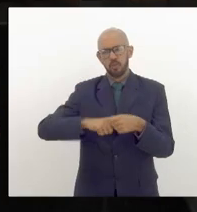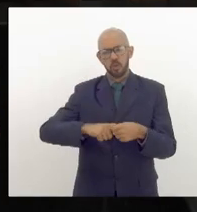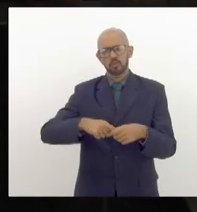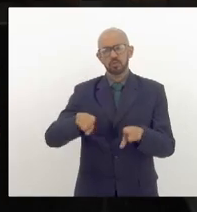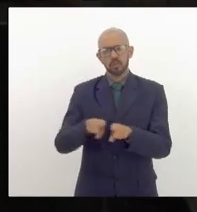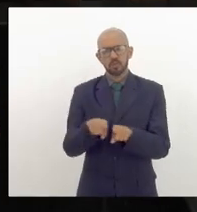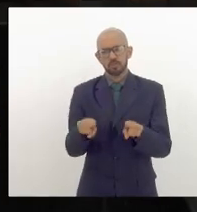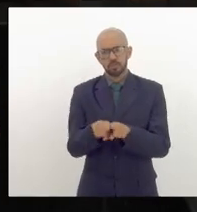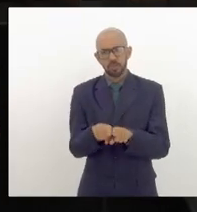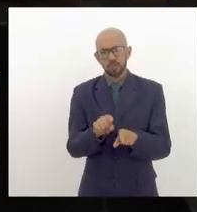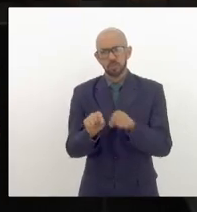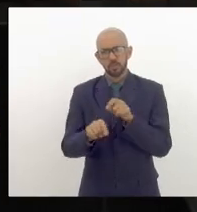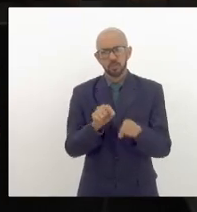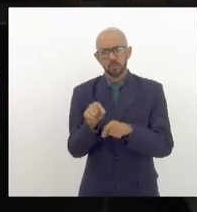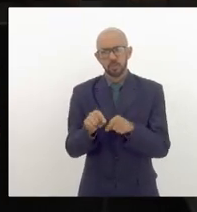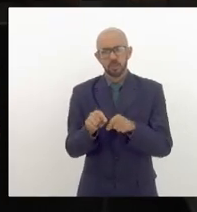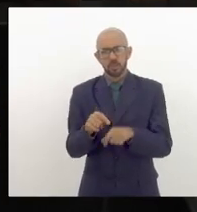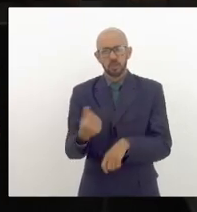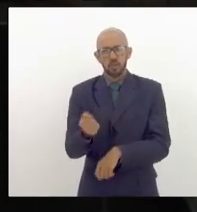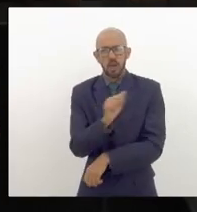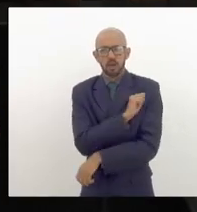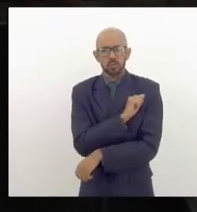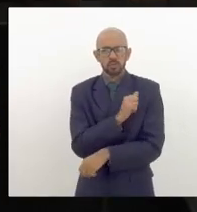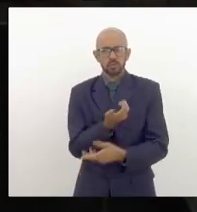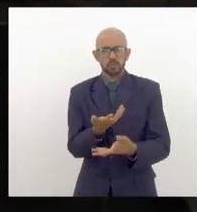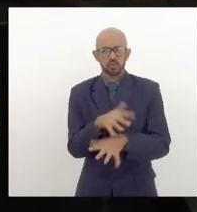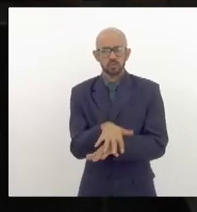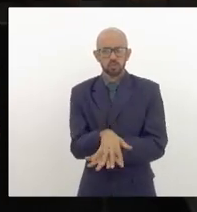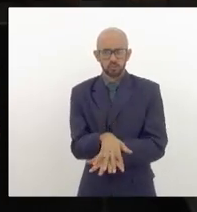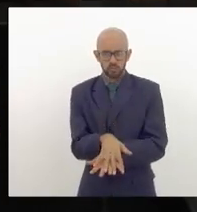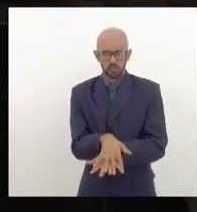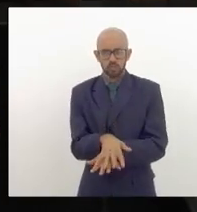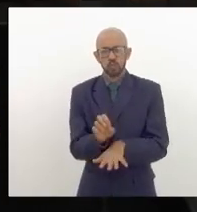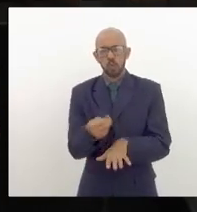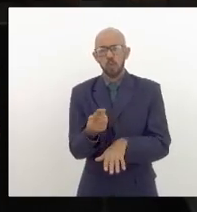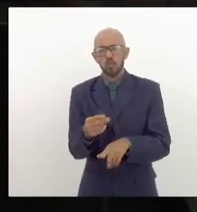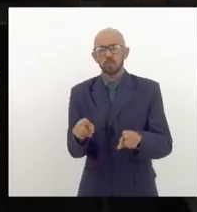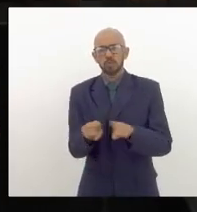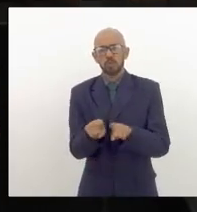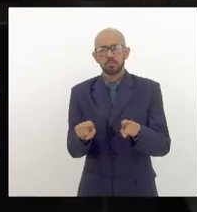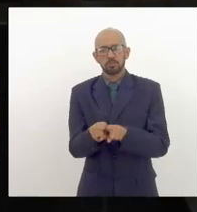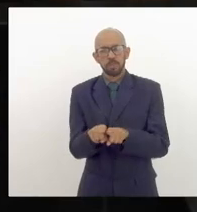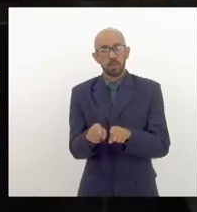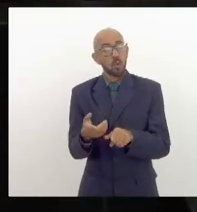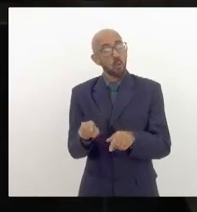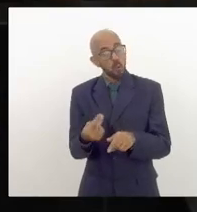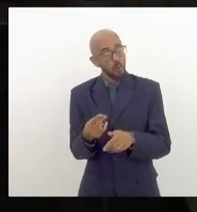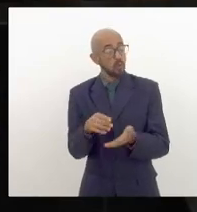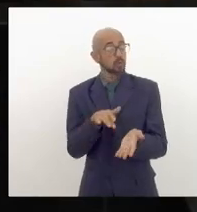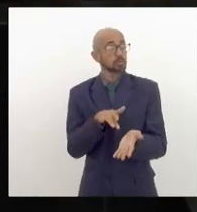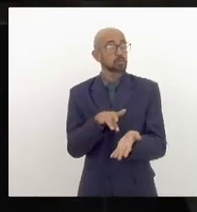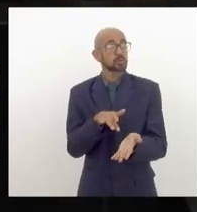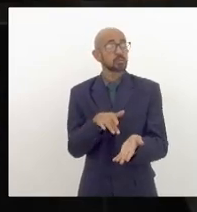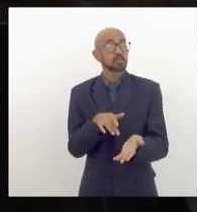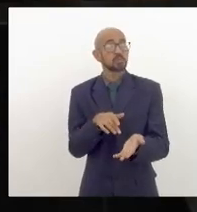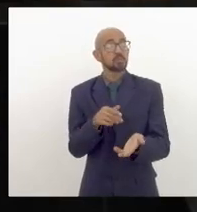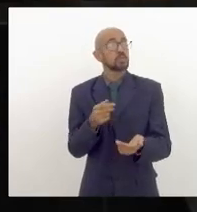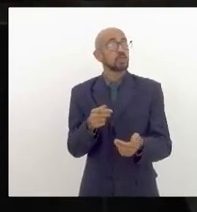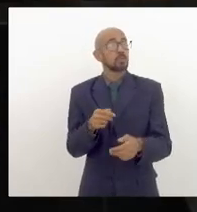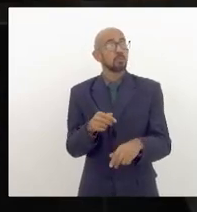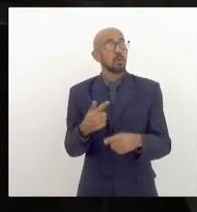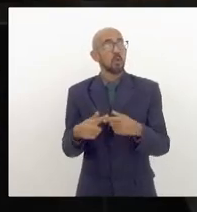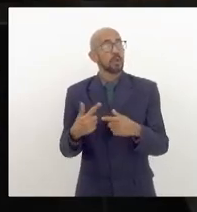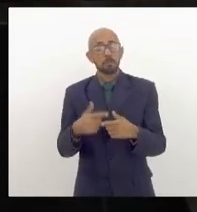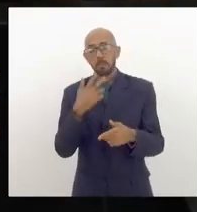das turmas inclusive com alunos inclusivos ou supostamente o supostamente inclusive que estão com deficiência mas pelo visto